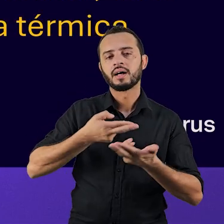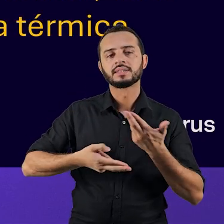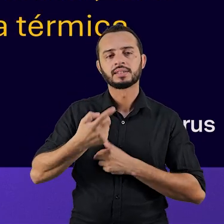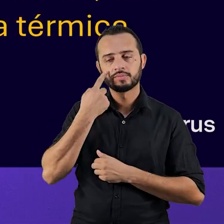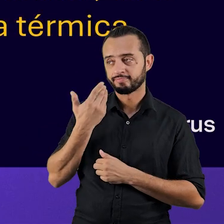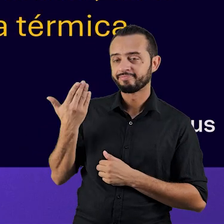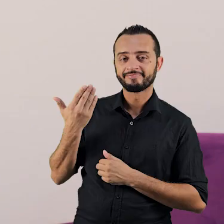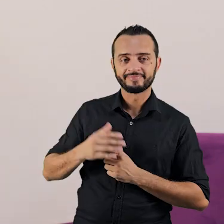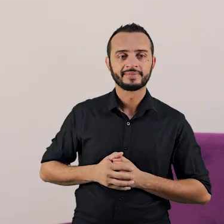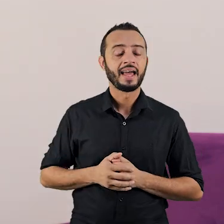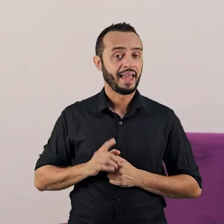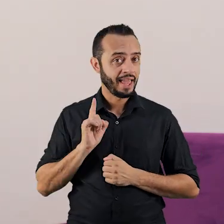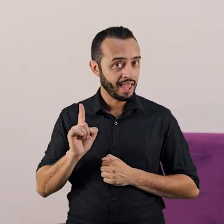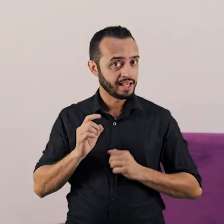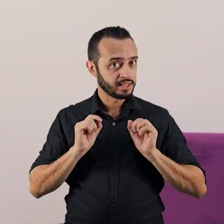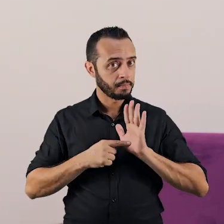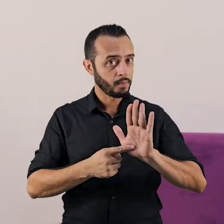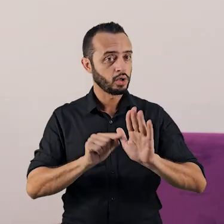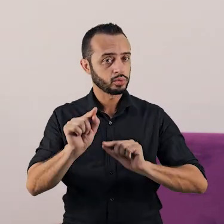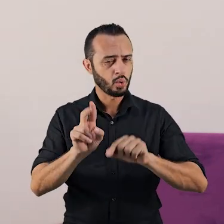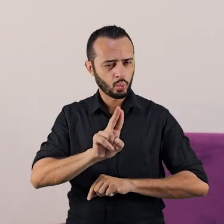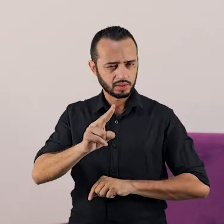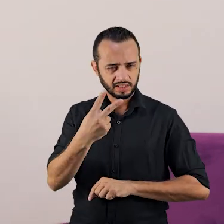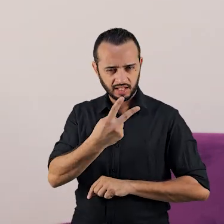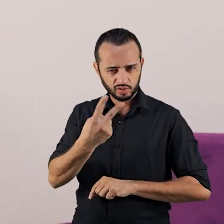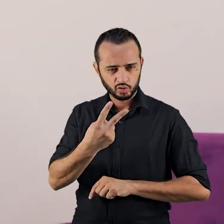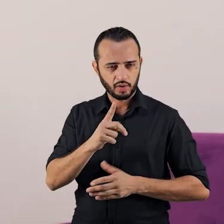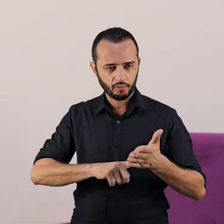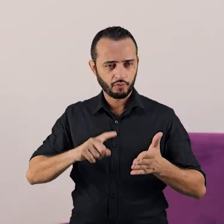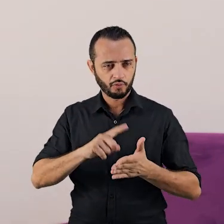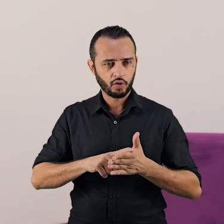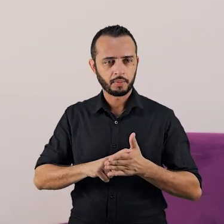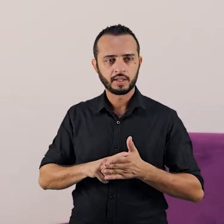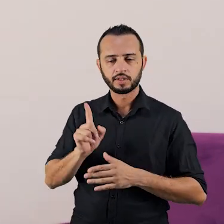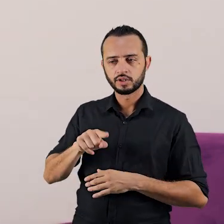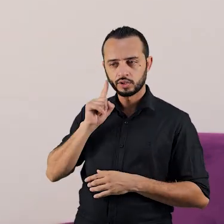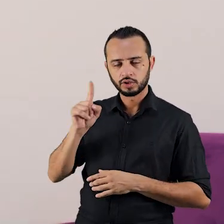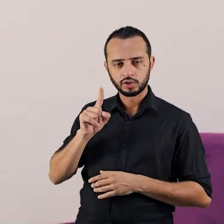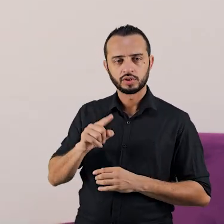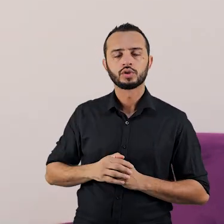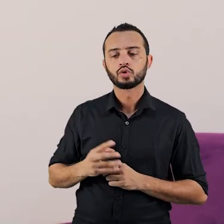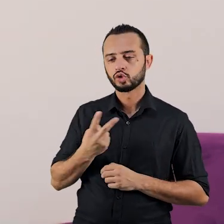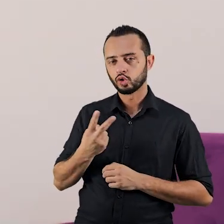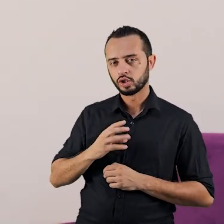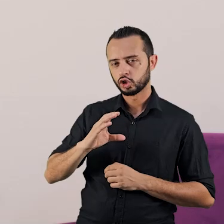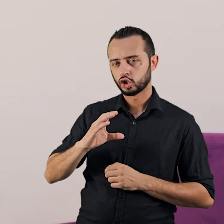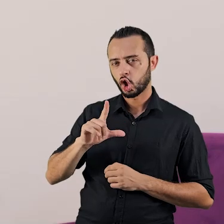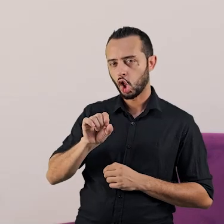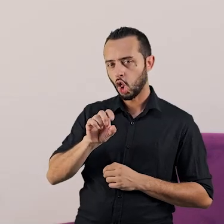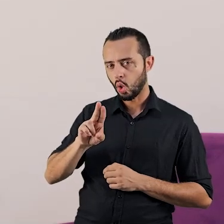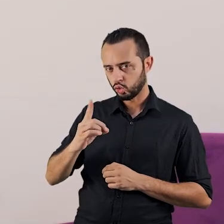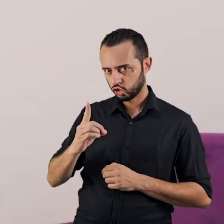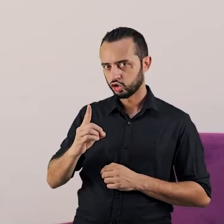de Launder, por exemplo. Essa relação te diz, usando aquelas duas fórmulas, tá? A fórmula de Clausius e a fórmula do Claude Shannon, que para